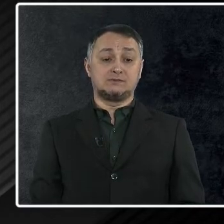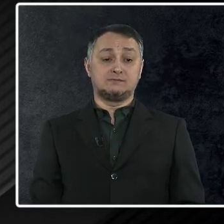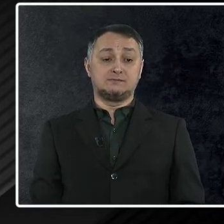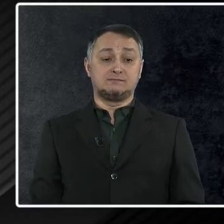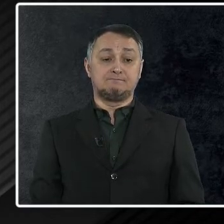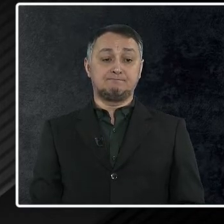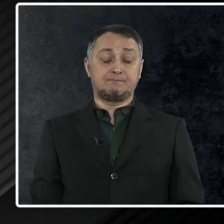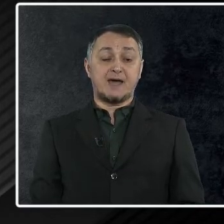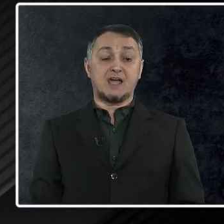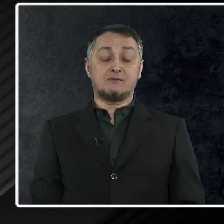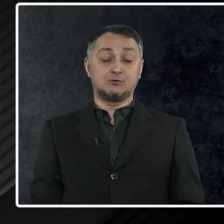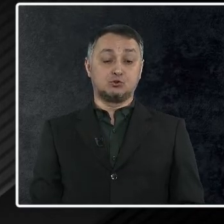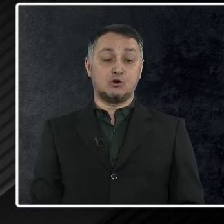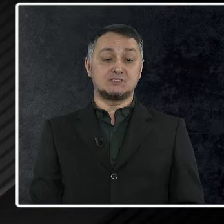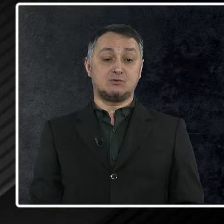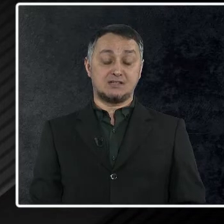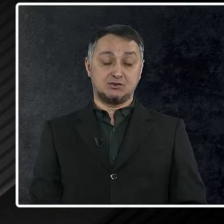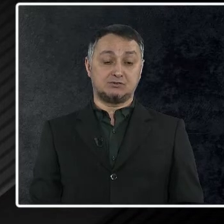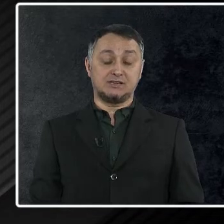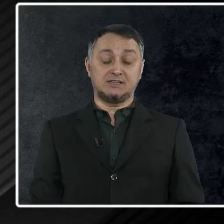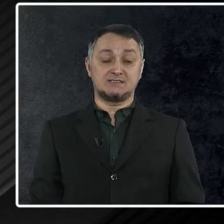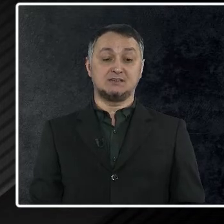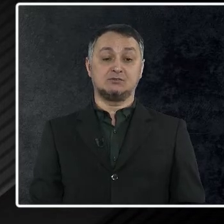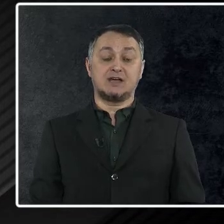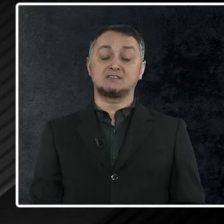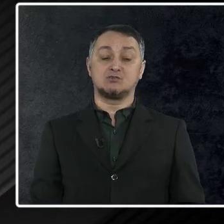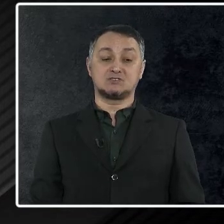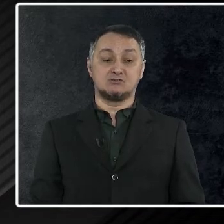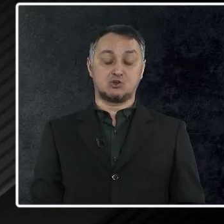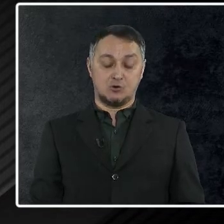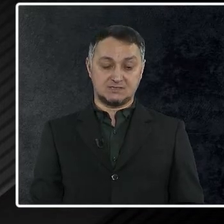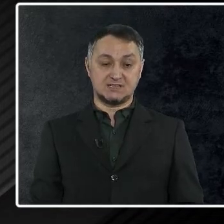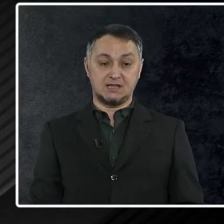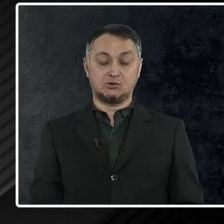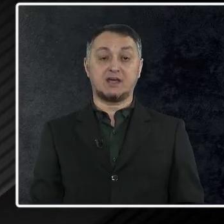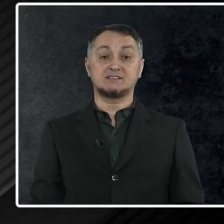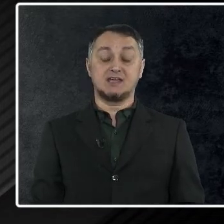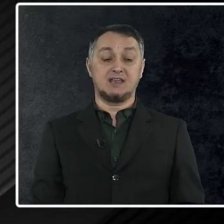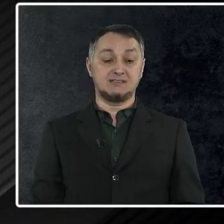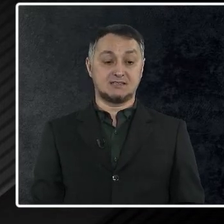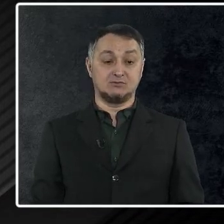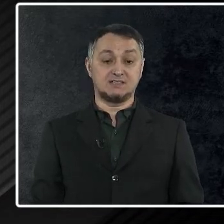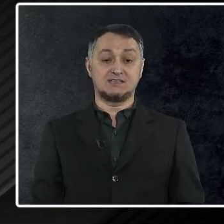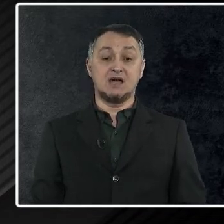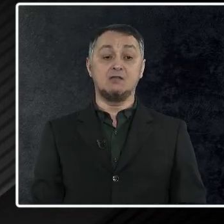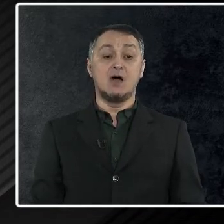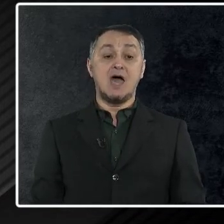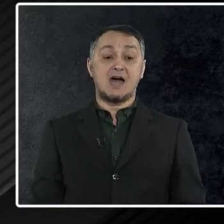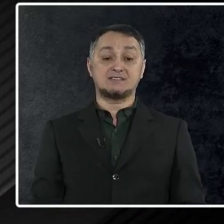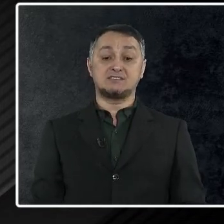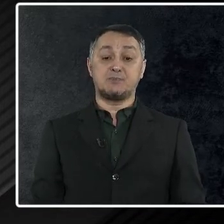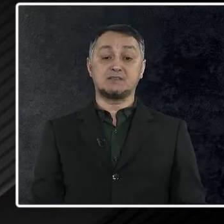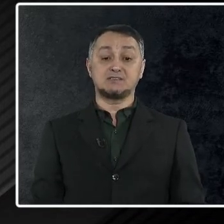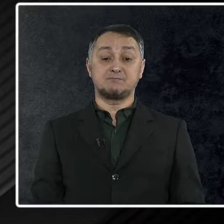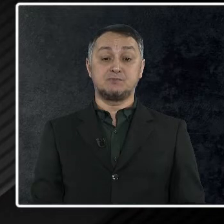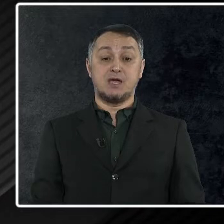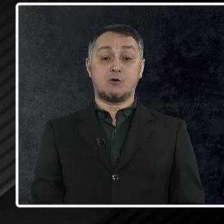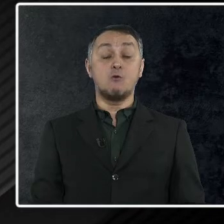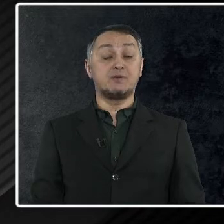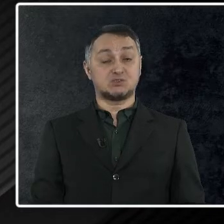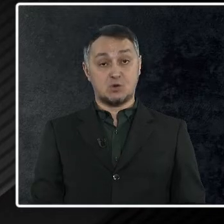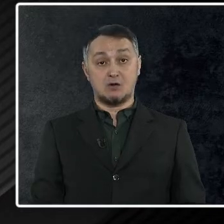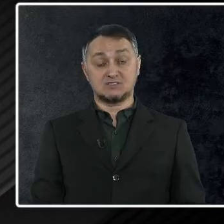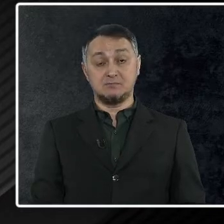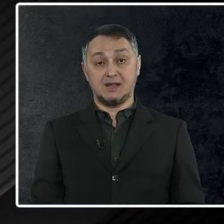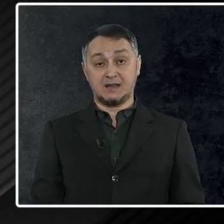No parágrafo 12 do artigo 35 da Resolução de Contas Eleitorais da eleição desse ano, as despesas